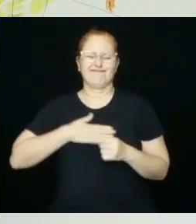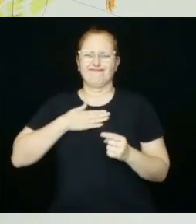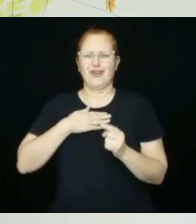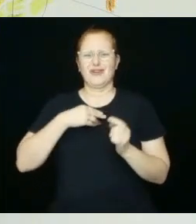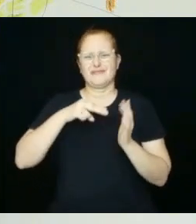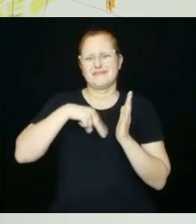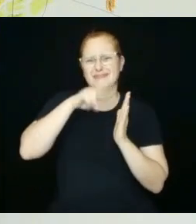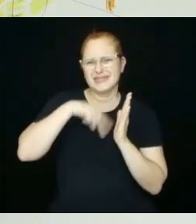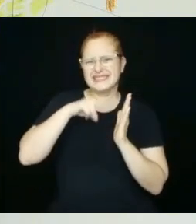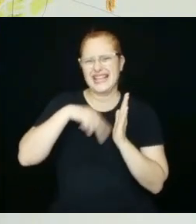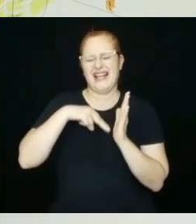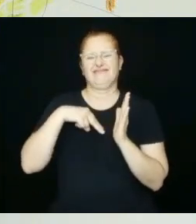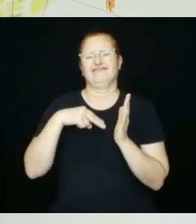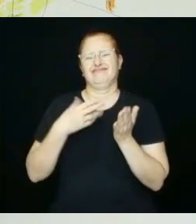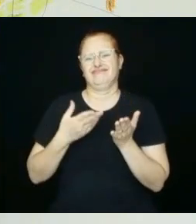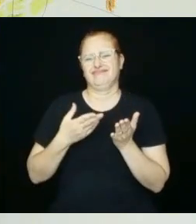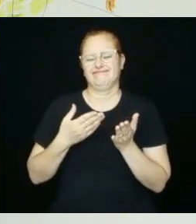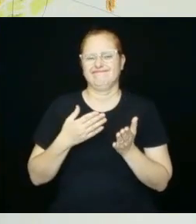com pincel, assim,